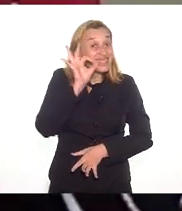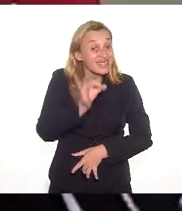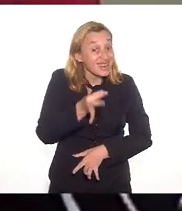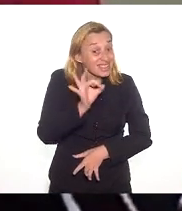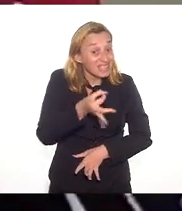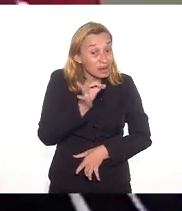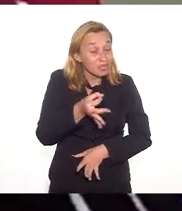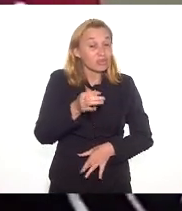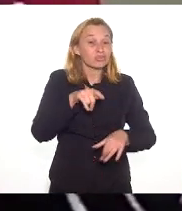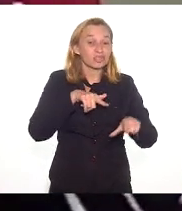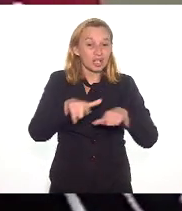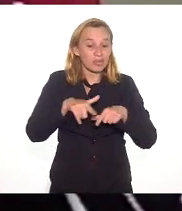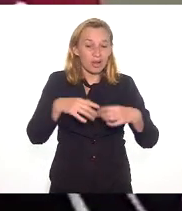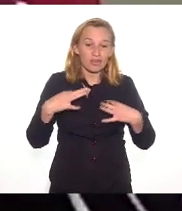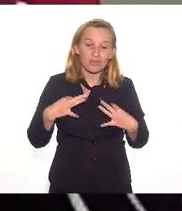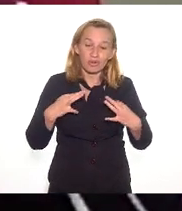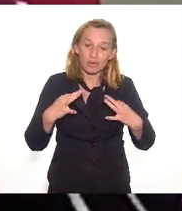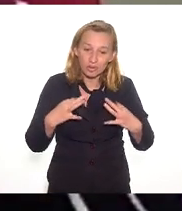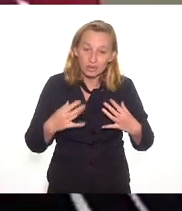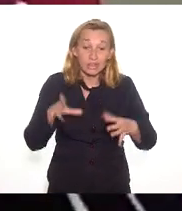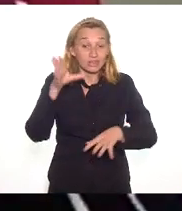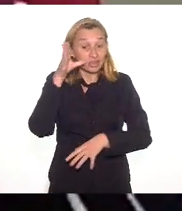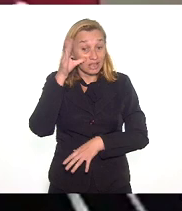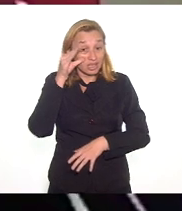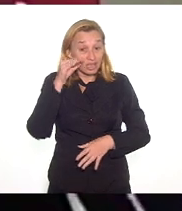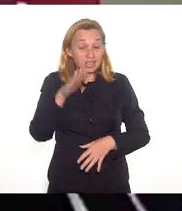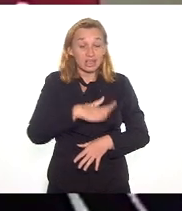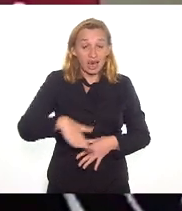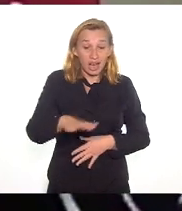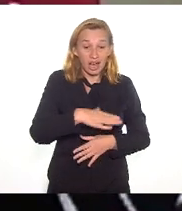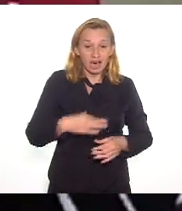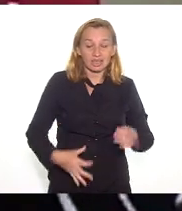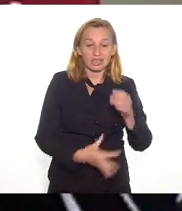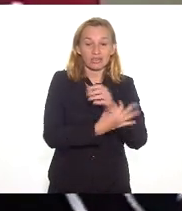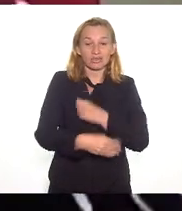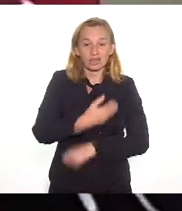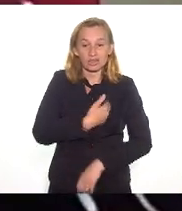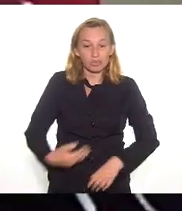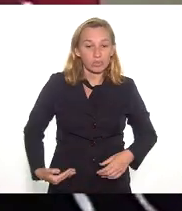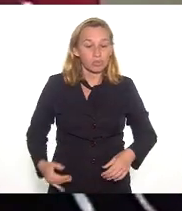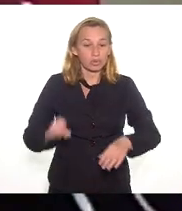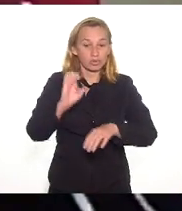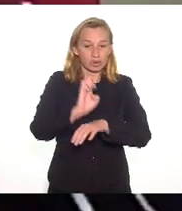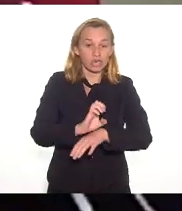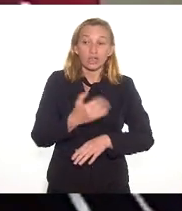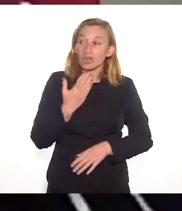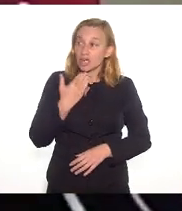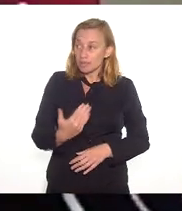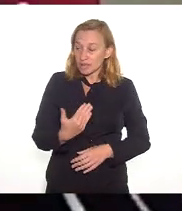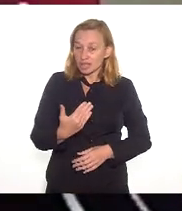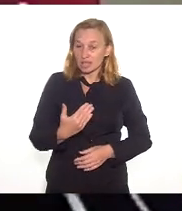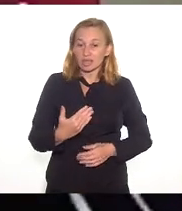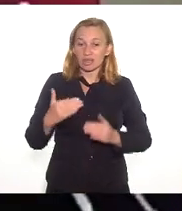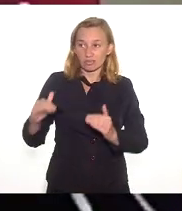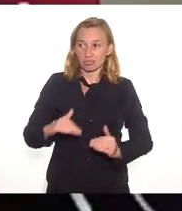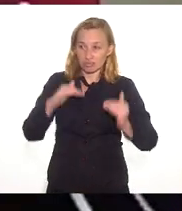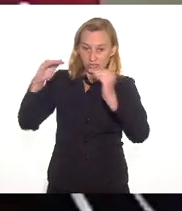do serviço voluntário de interesse da área de segurança pública do Estado. Então, eu queria pedir a Vossa